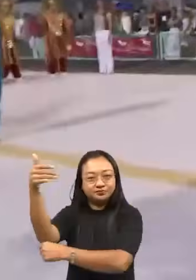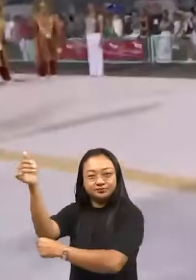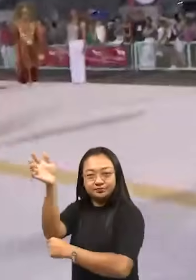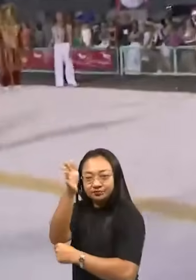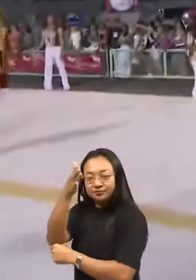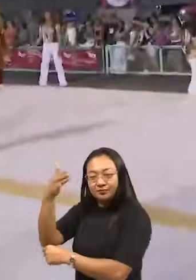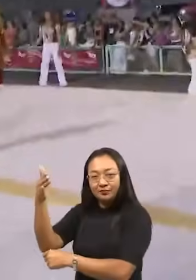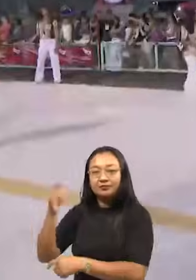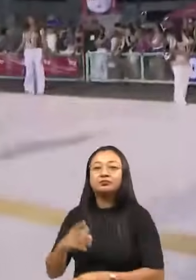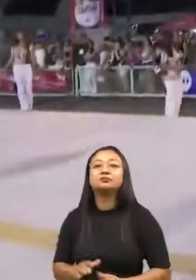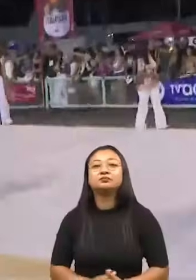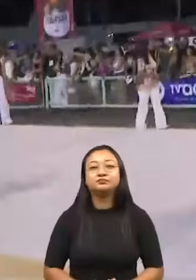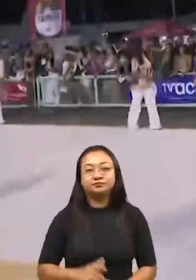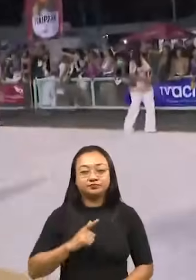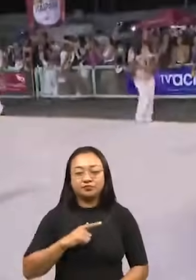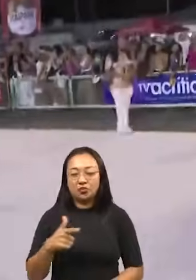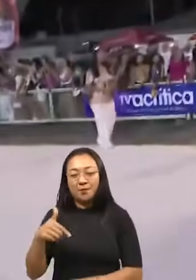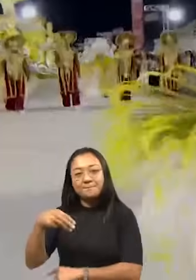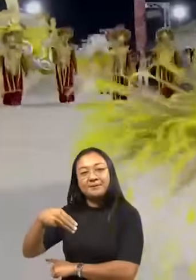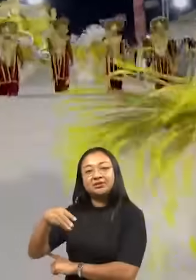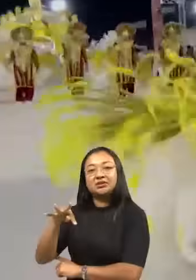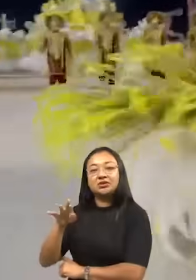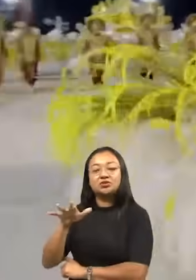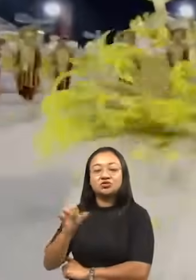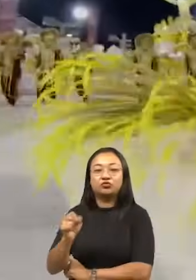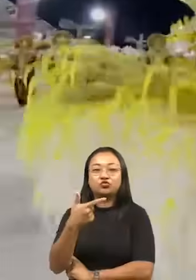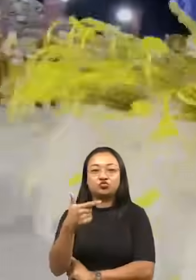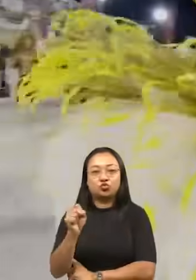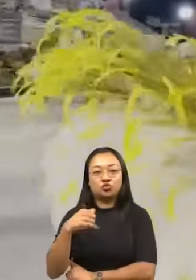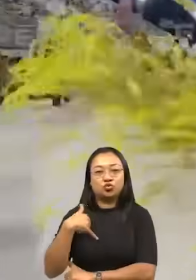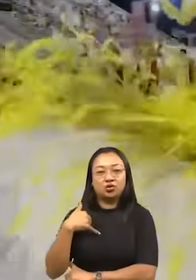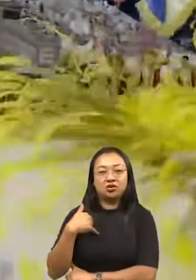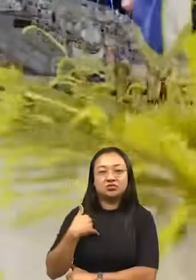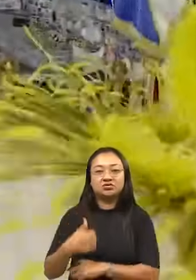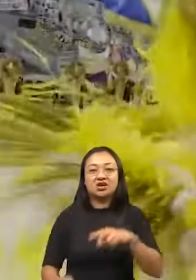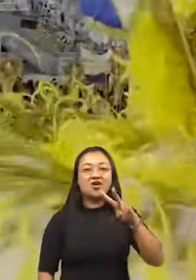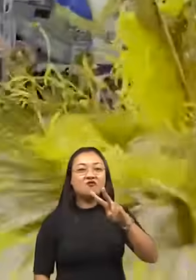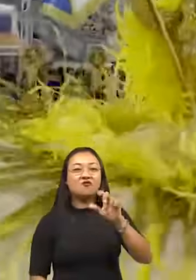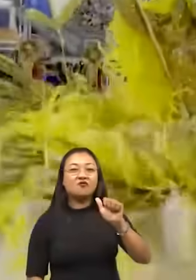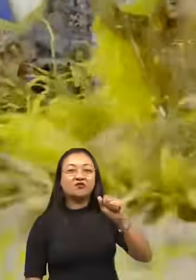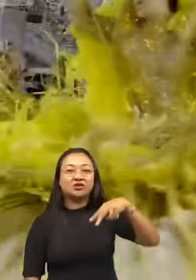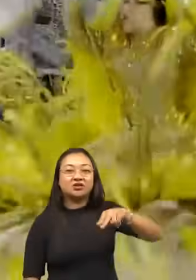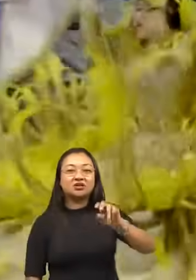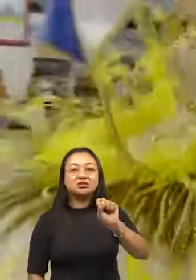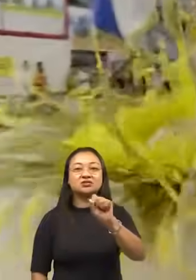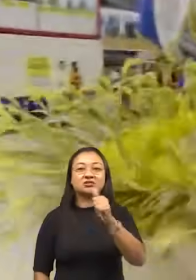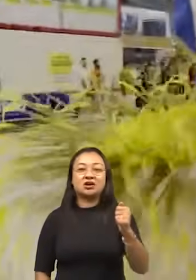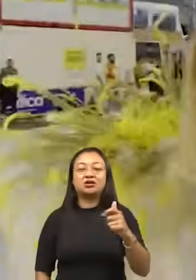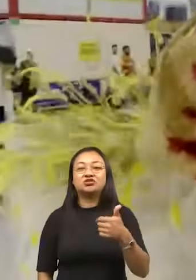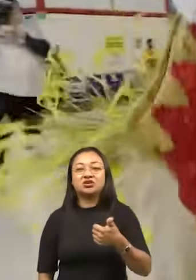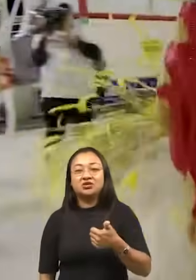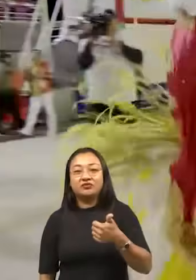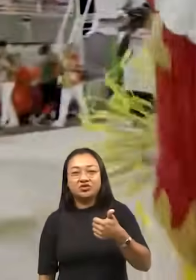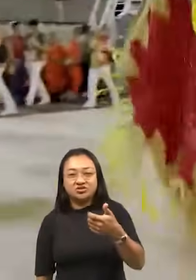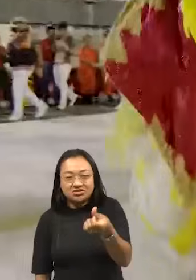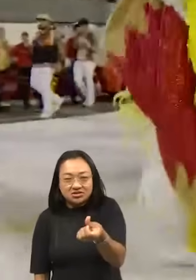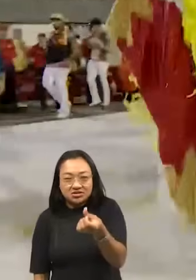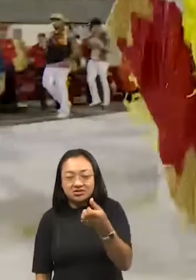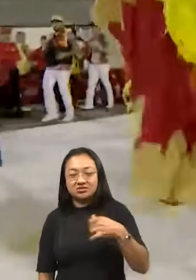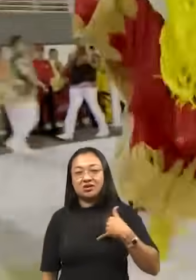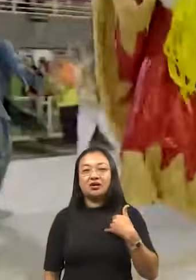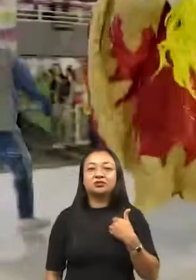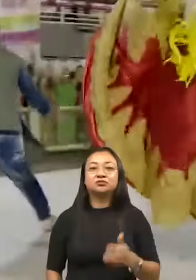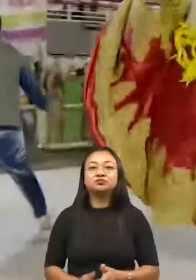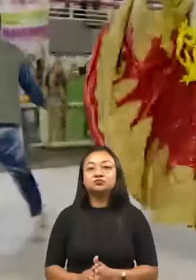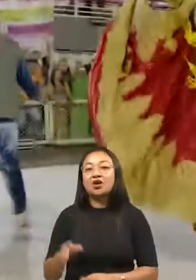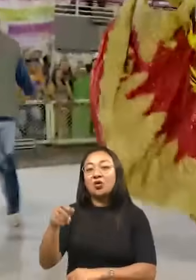É o Matheus Dani, de 28 anos, e a Vanessa Costa, de 26. Eles representam o casal, o primeiro casal de mestre Sala e